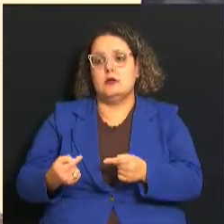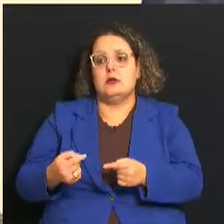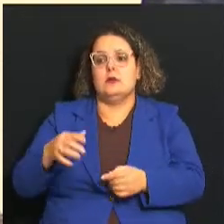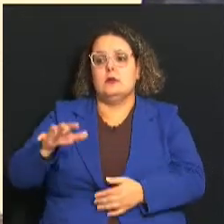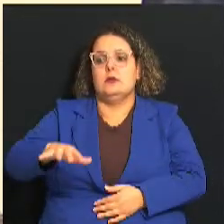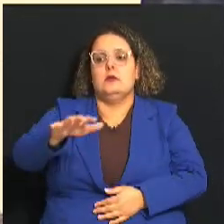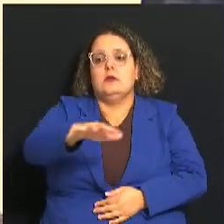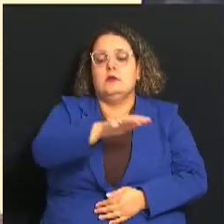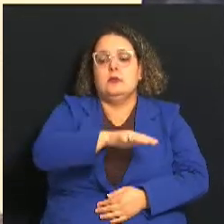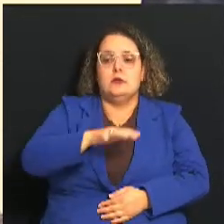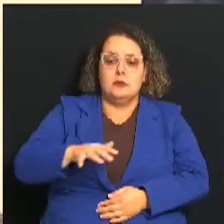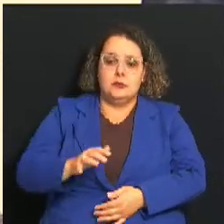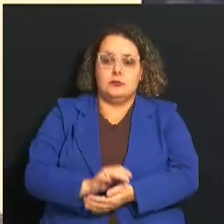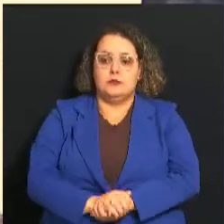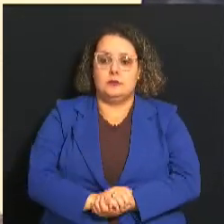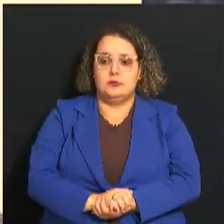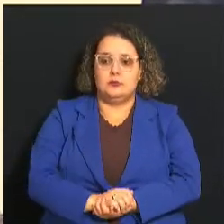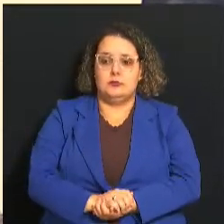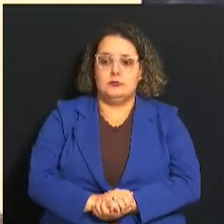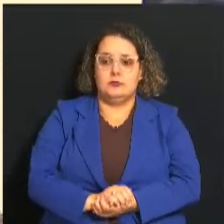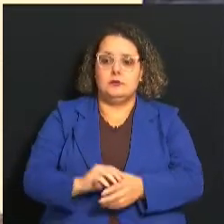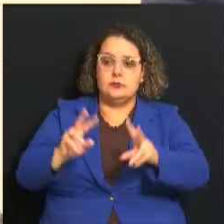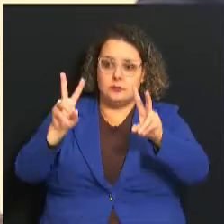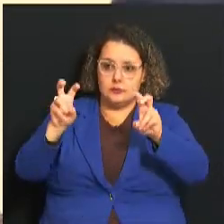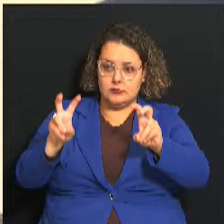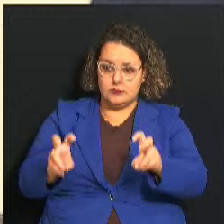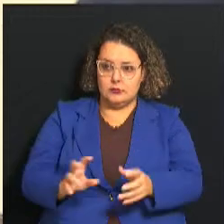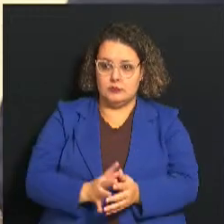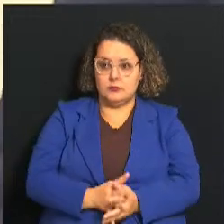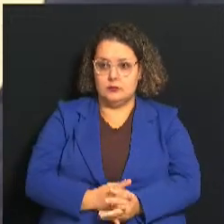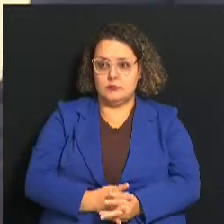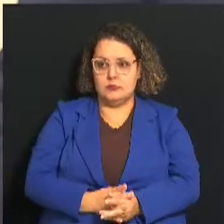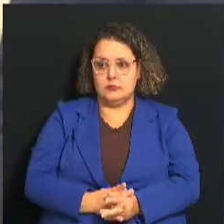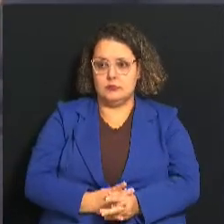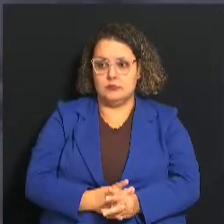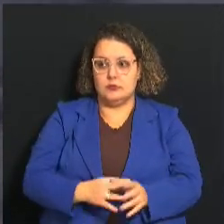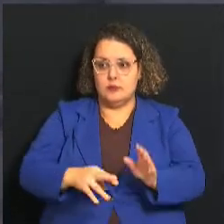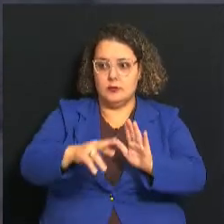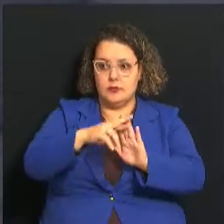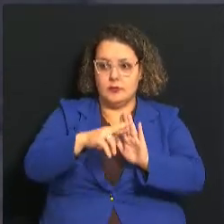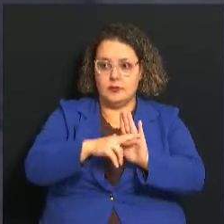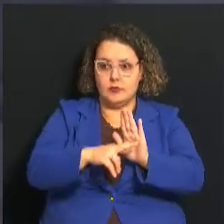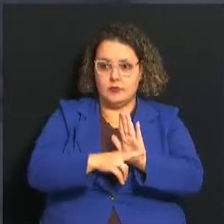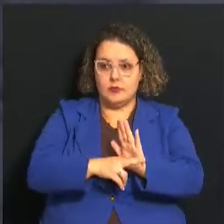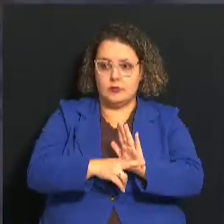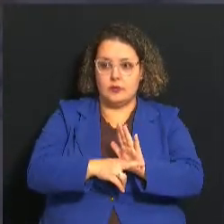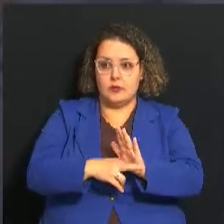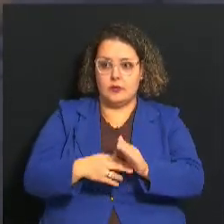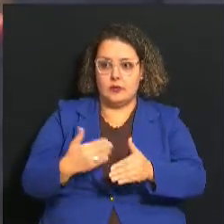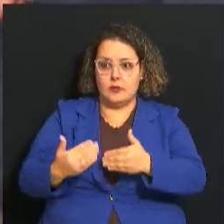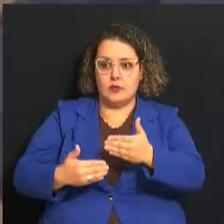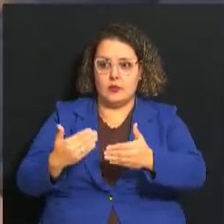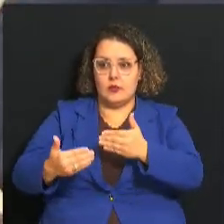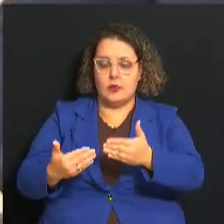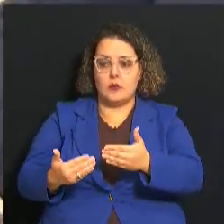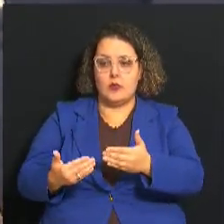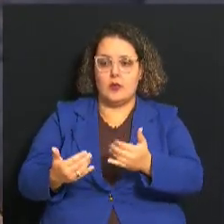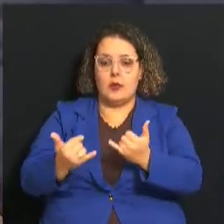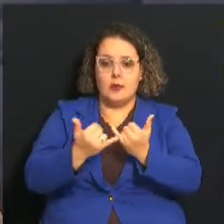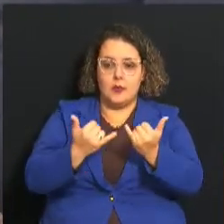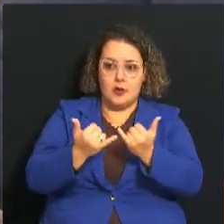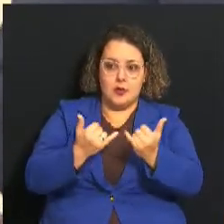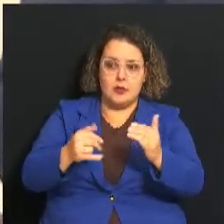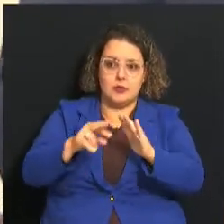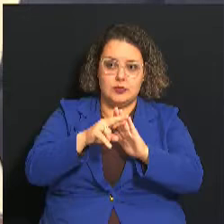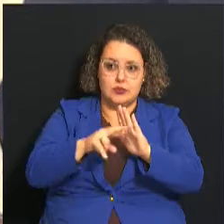setorialmente, esses temas, não é? O regimento, ele reproduz parte do que já está no